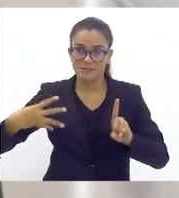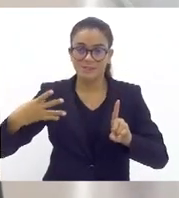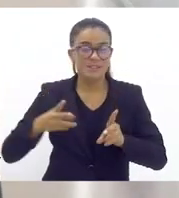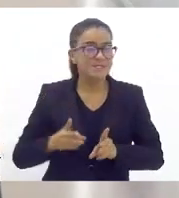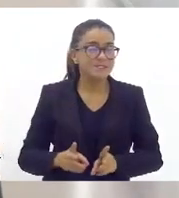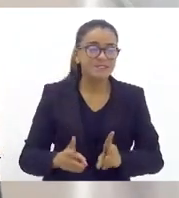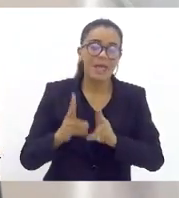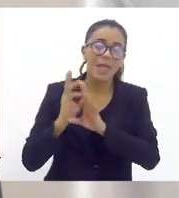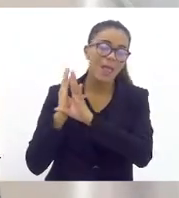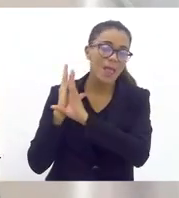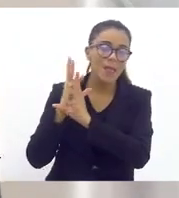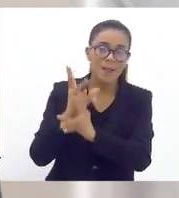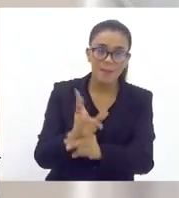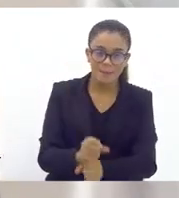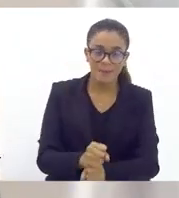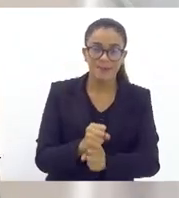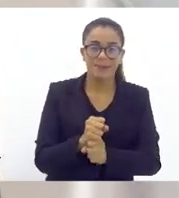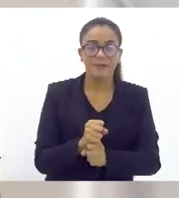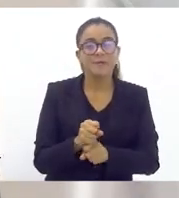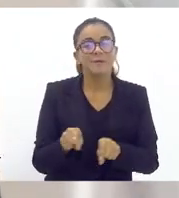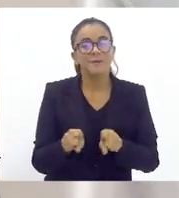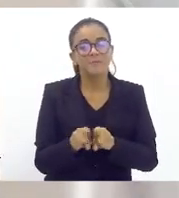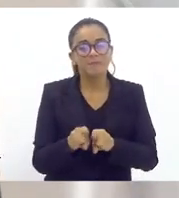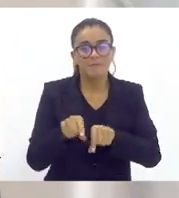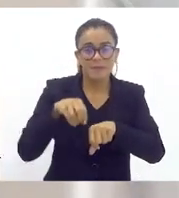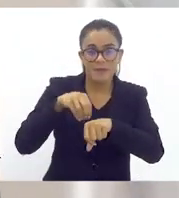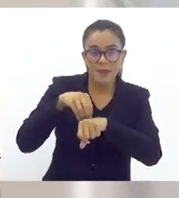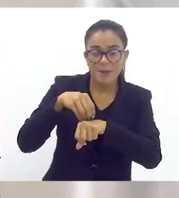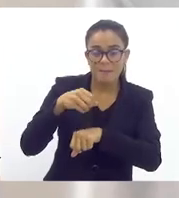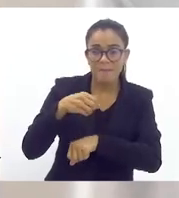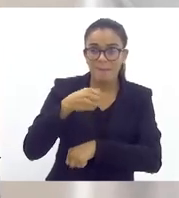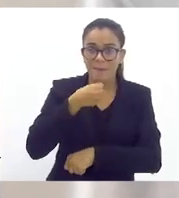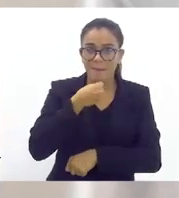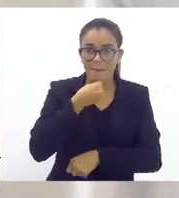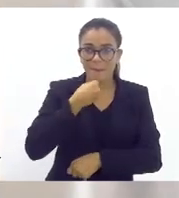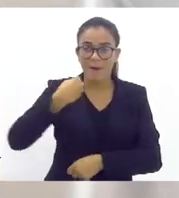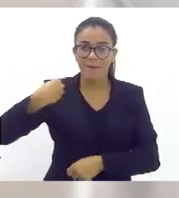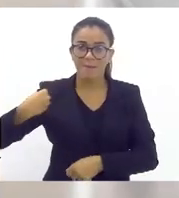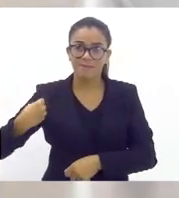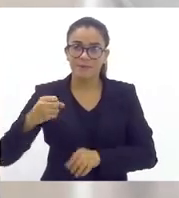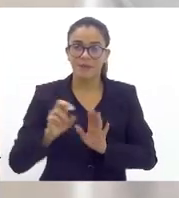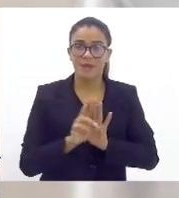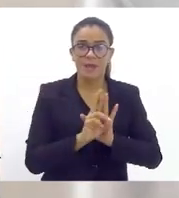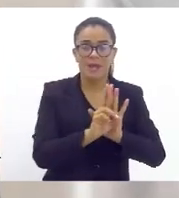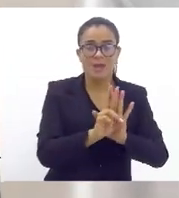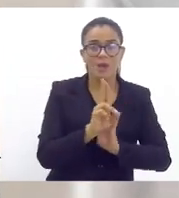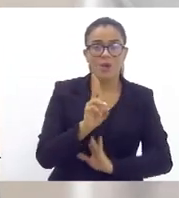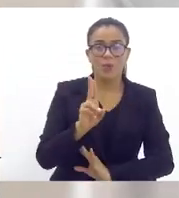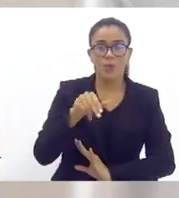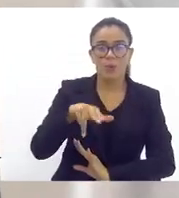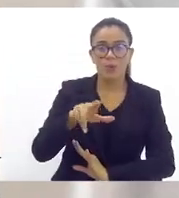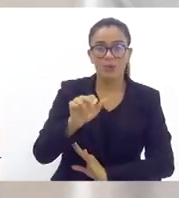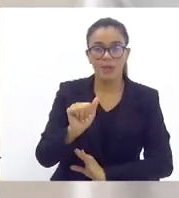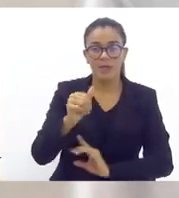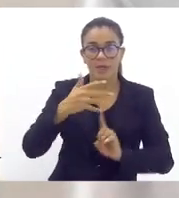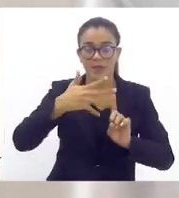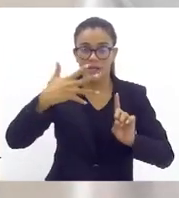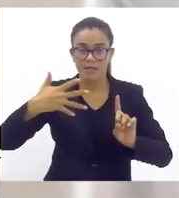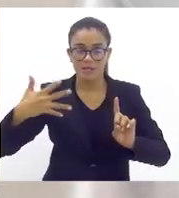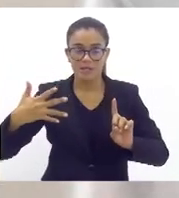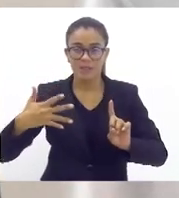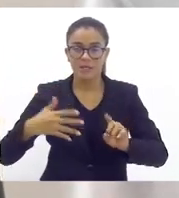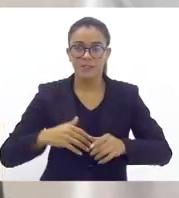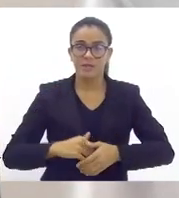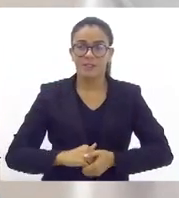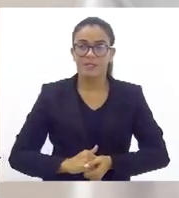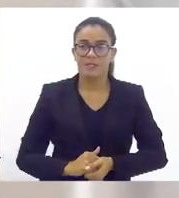sempre foi. E queria passar aqui a palavra imediatamente, representando a UNA LGBT,